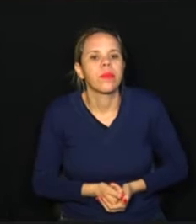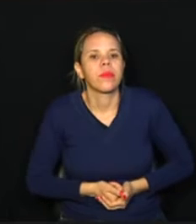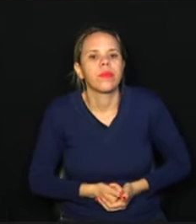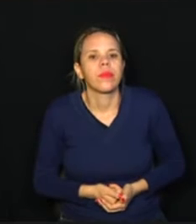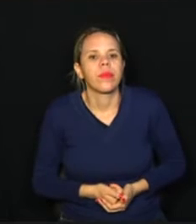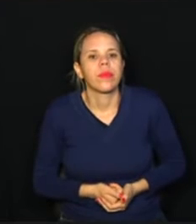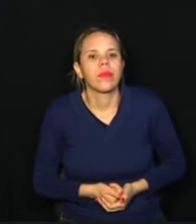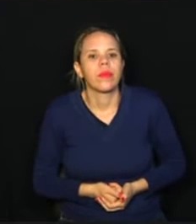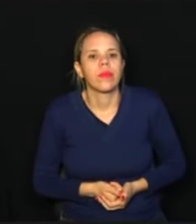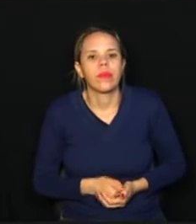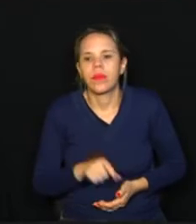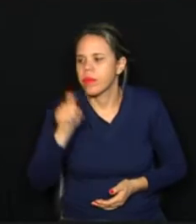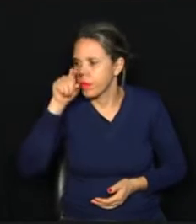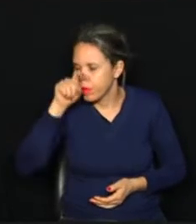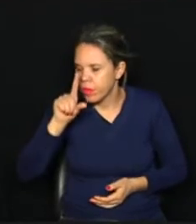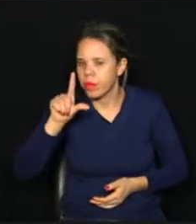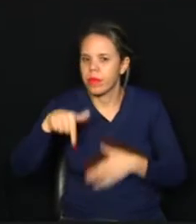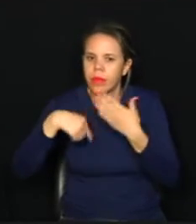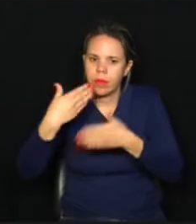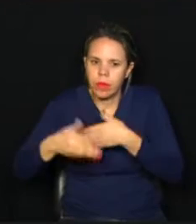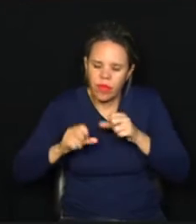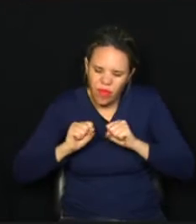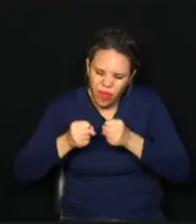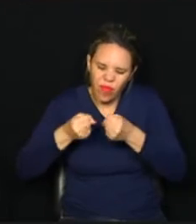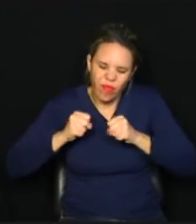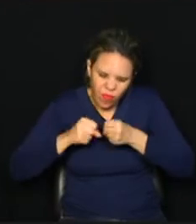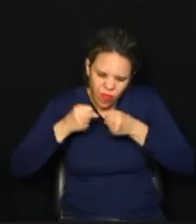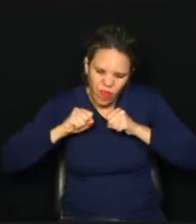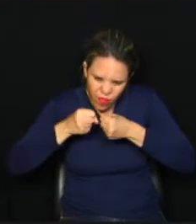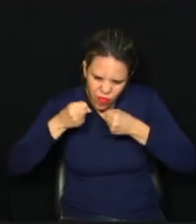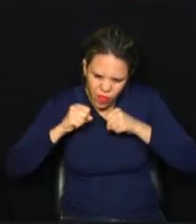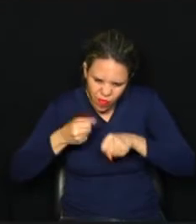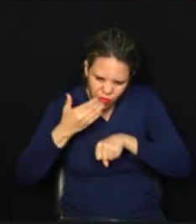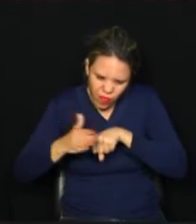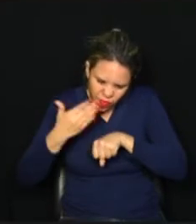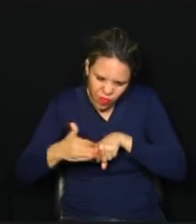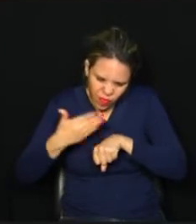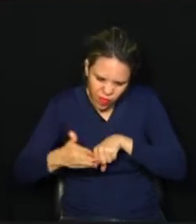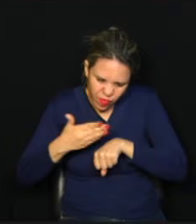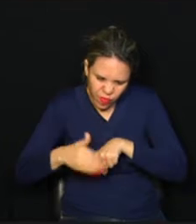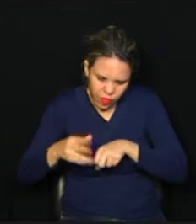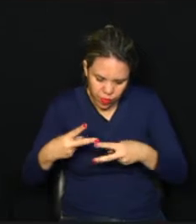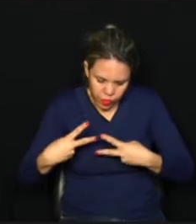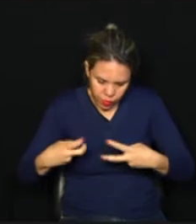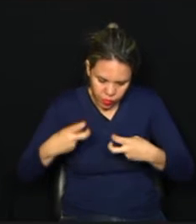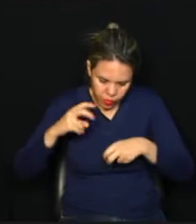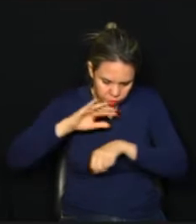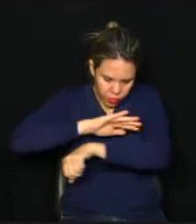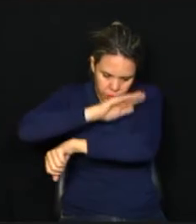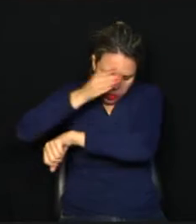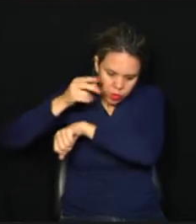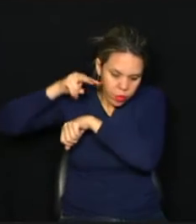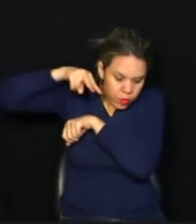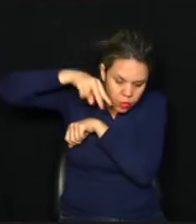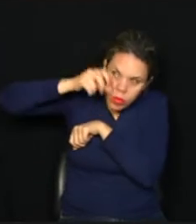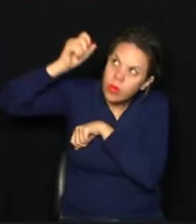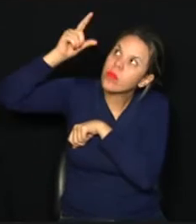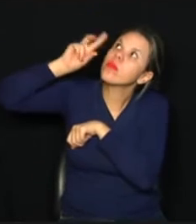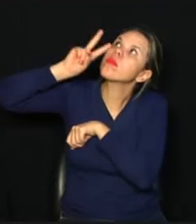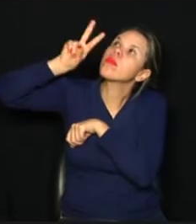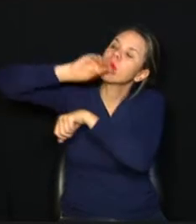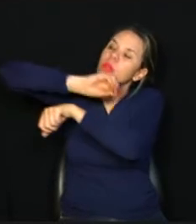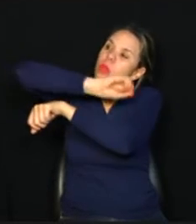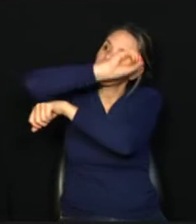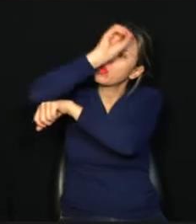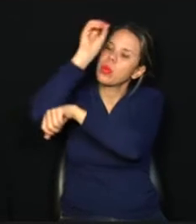E a águia, depois desse esforço, de dia a dia, olhar o penhasco, olhar o sol